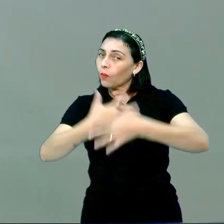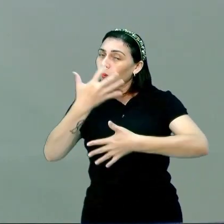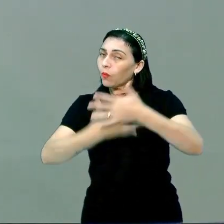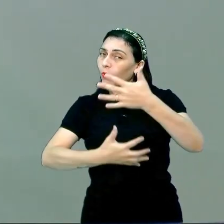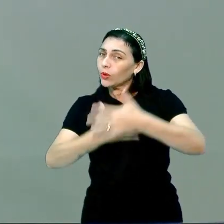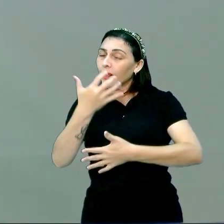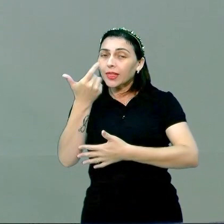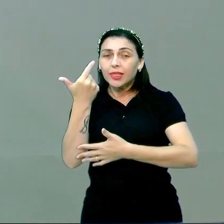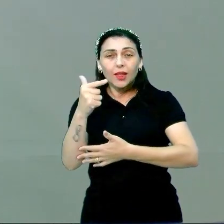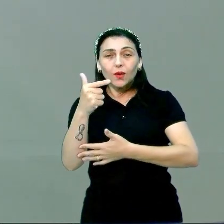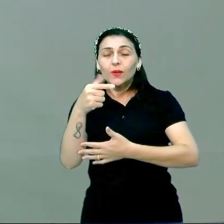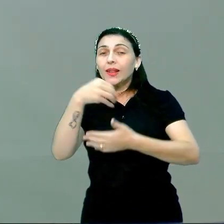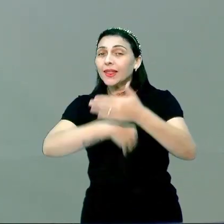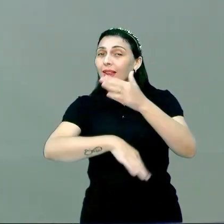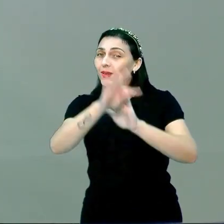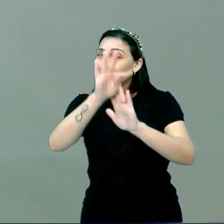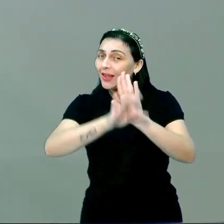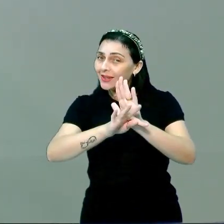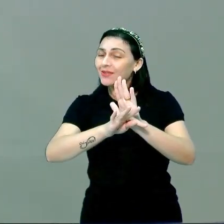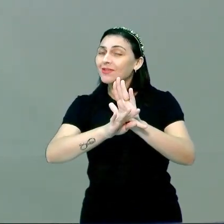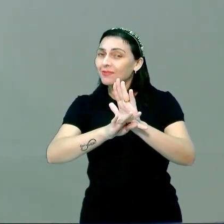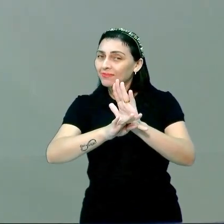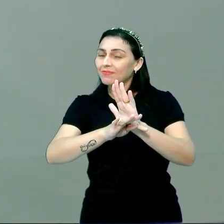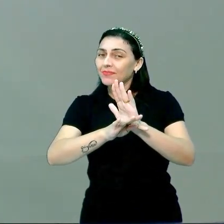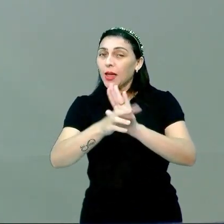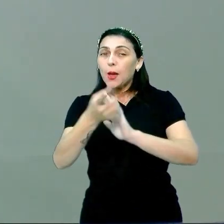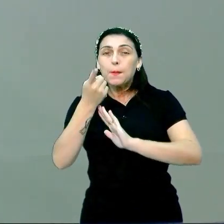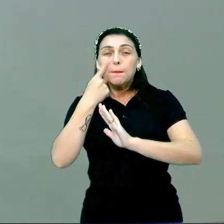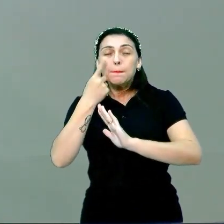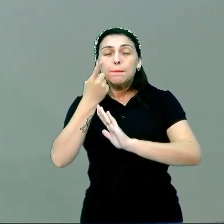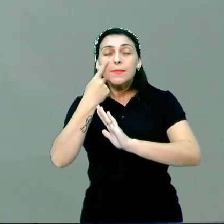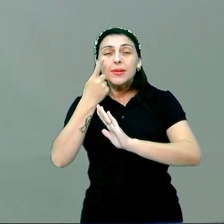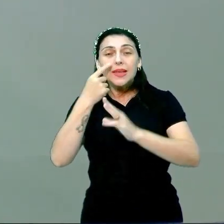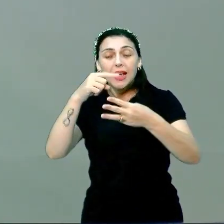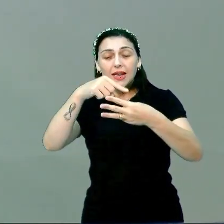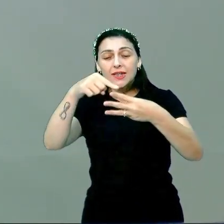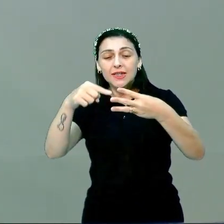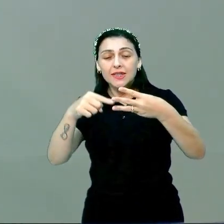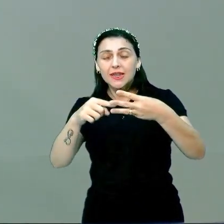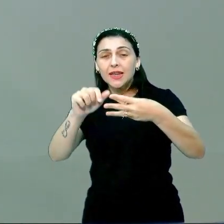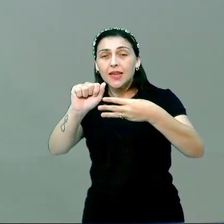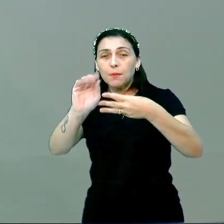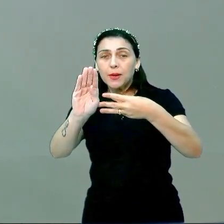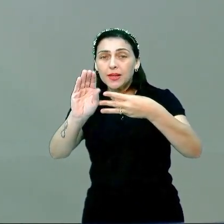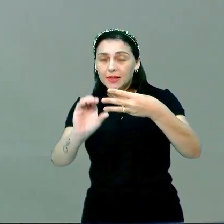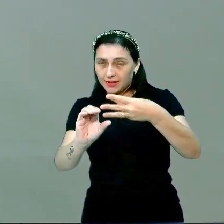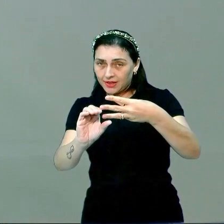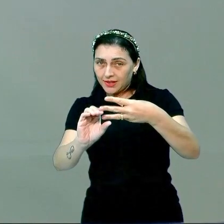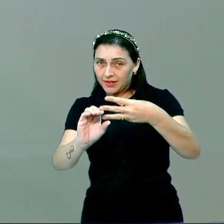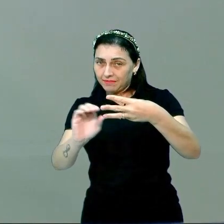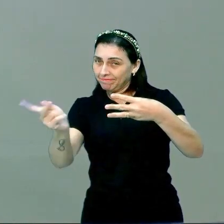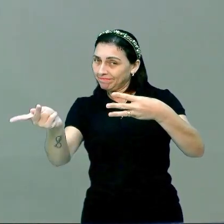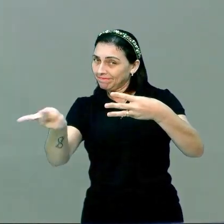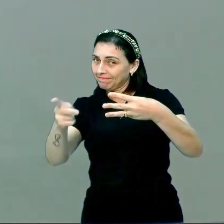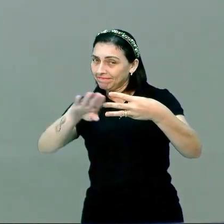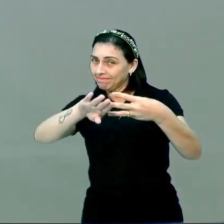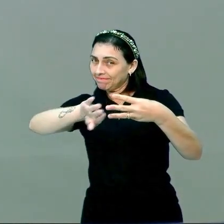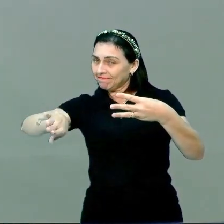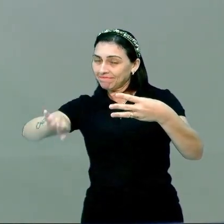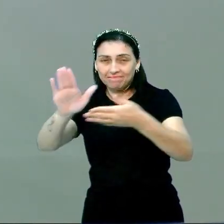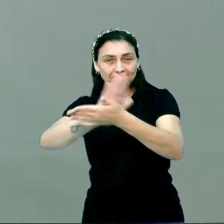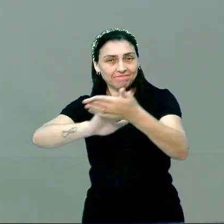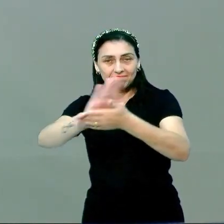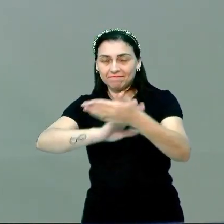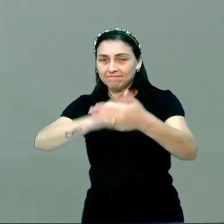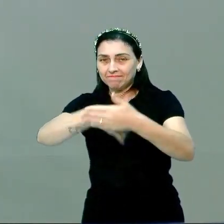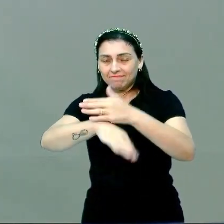geralmente, né, ele coloca para confundir com a certa. Observem que as três primeiras que a gente analisou, A, B, C, ela não tem